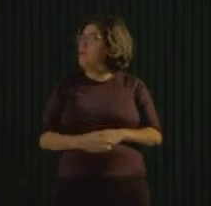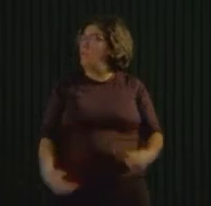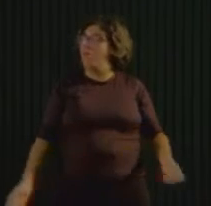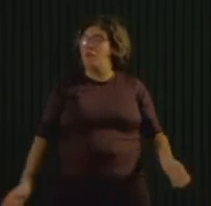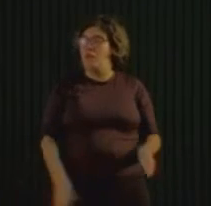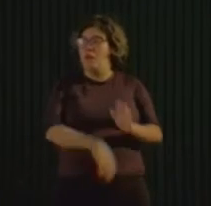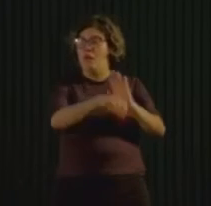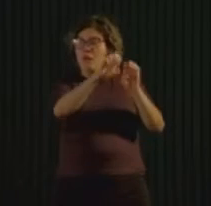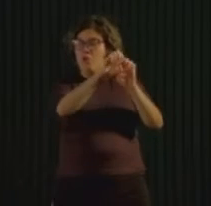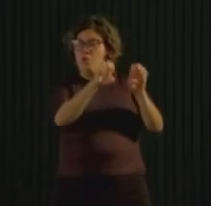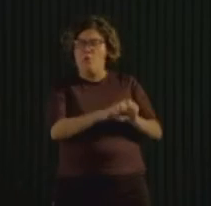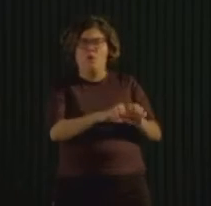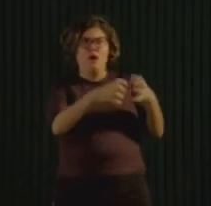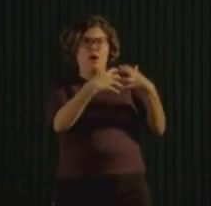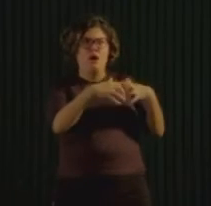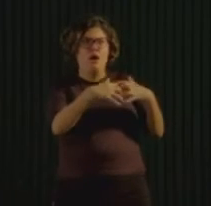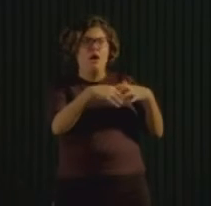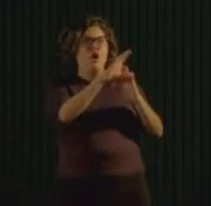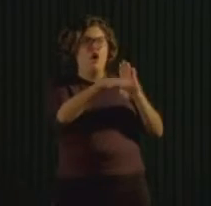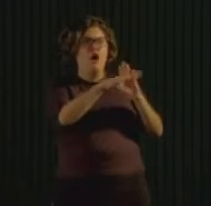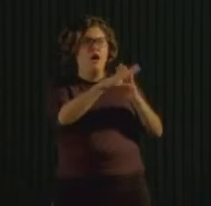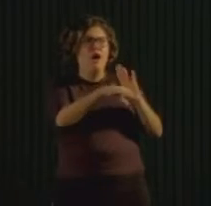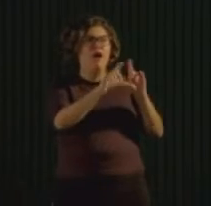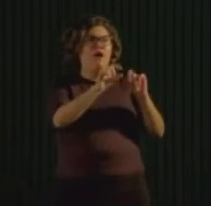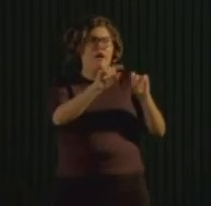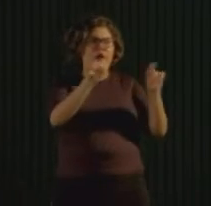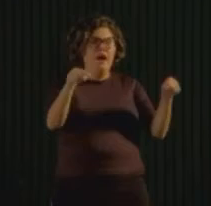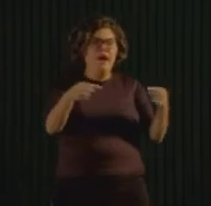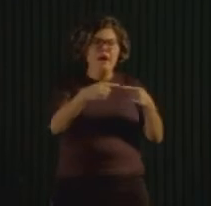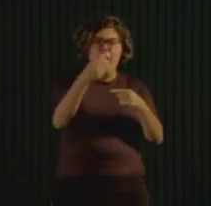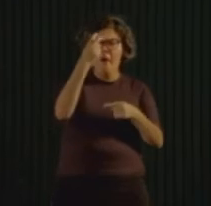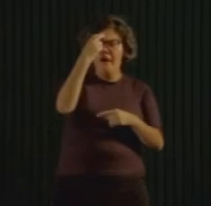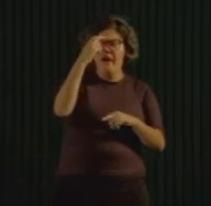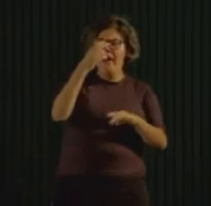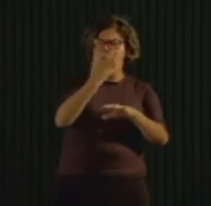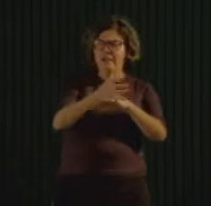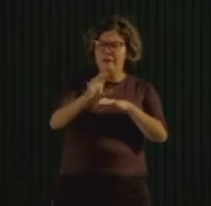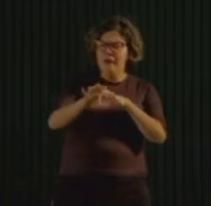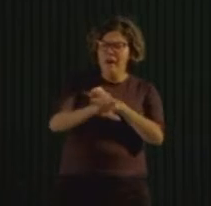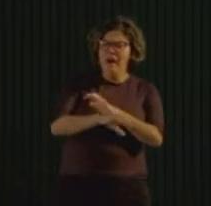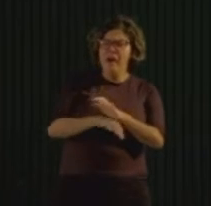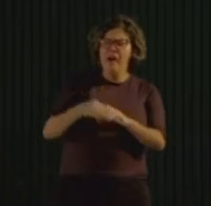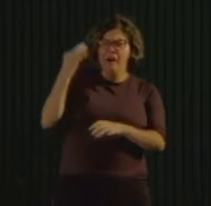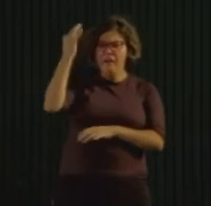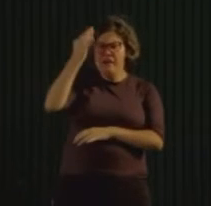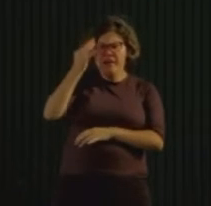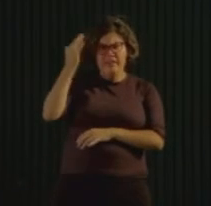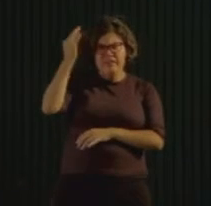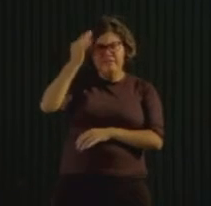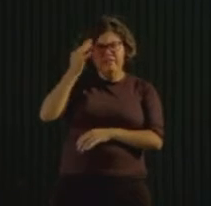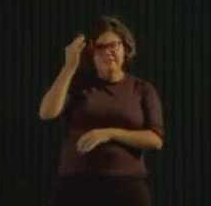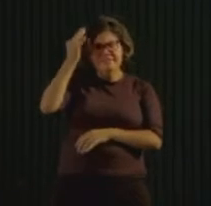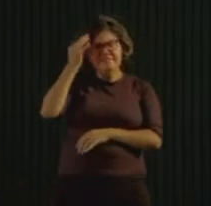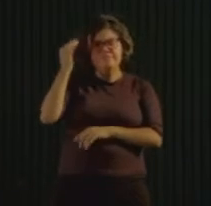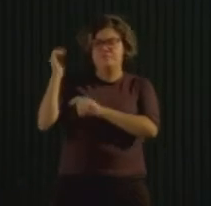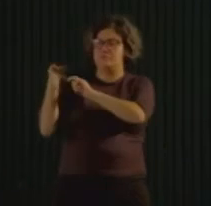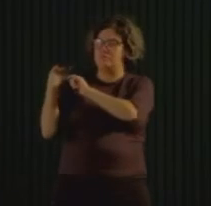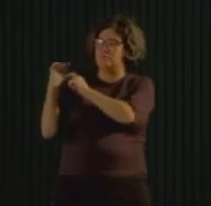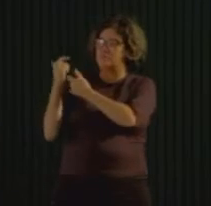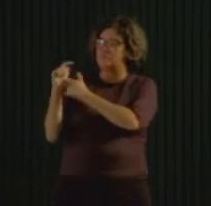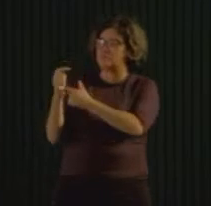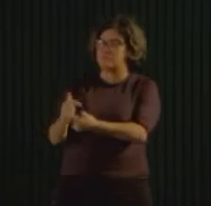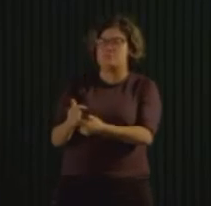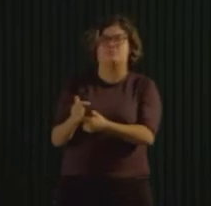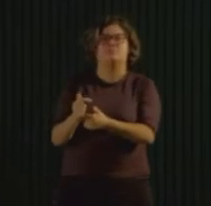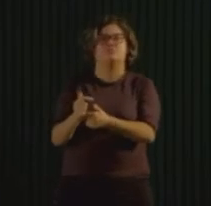A estrutura conceitual do Instituto Ecosurf, ela remete à cultura, ao meio ambiente, à filosofia,